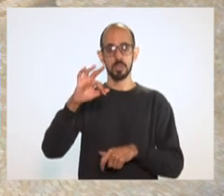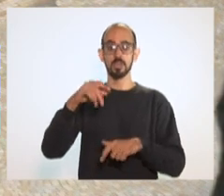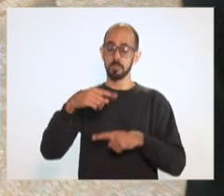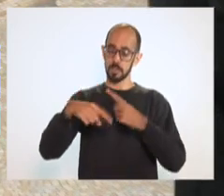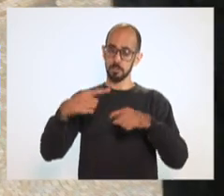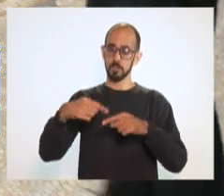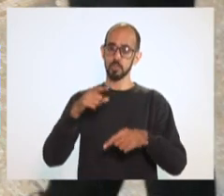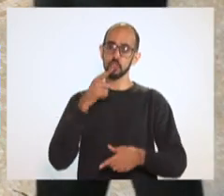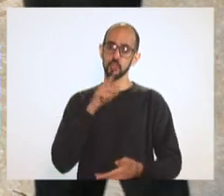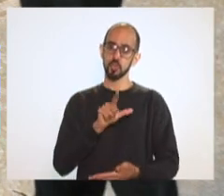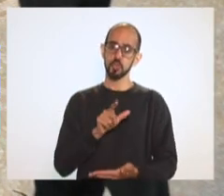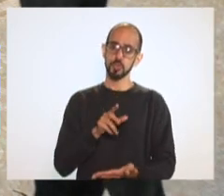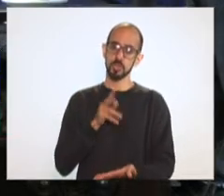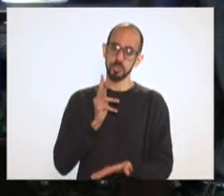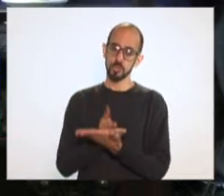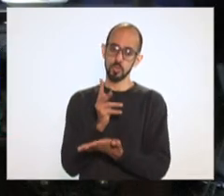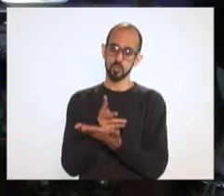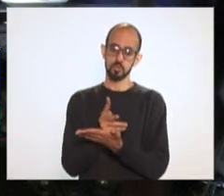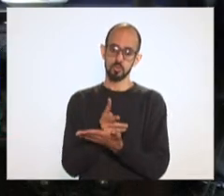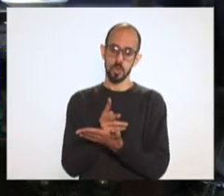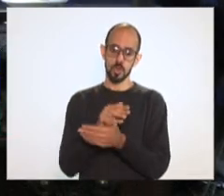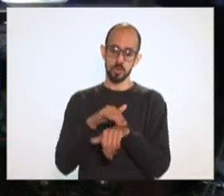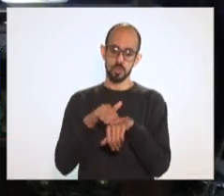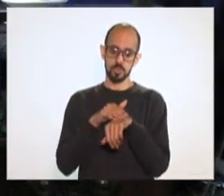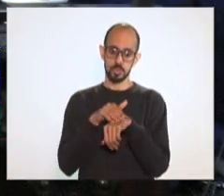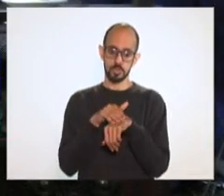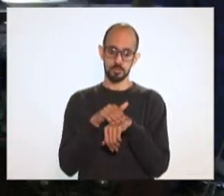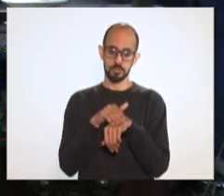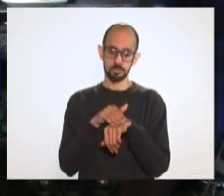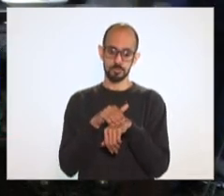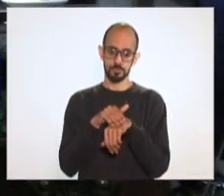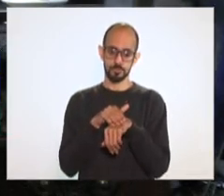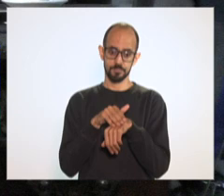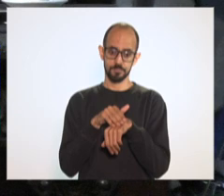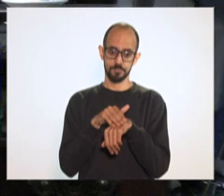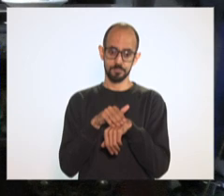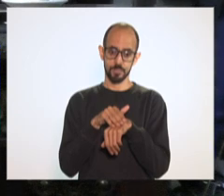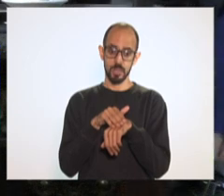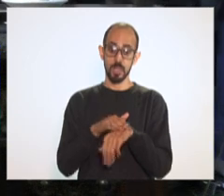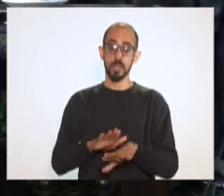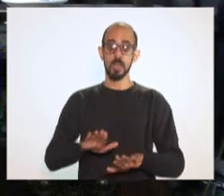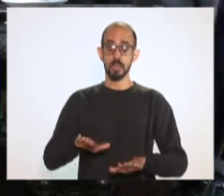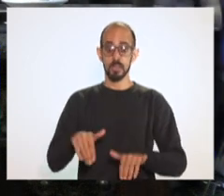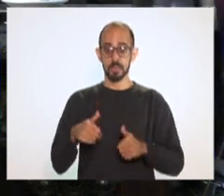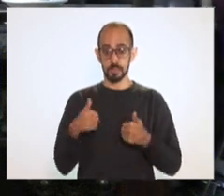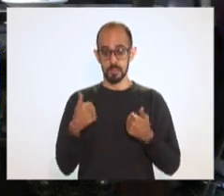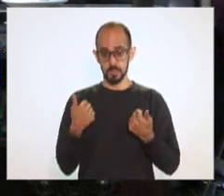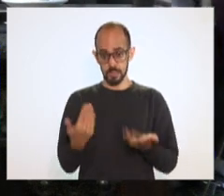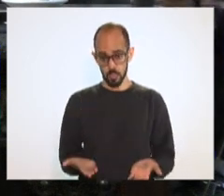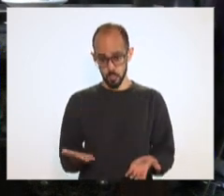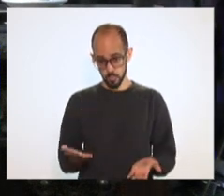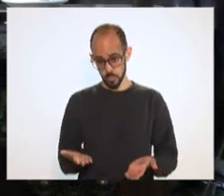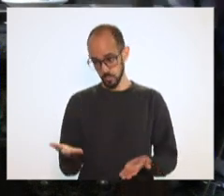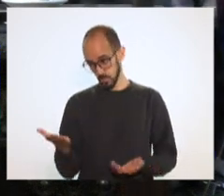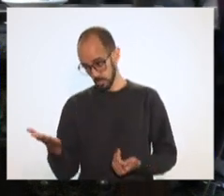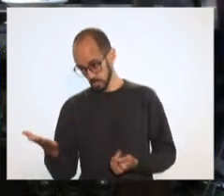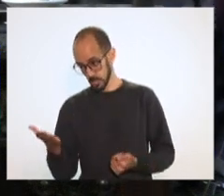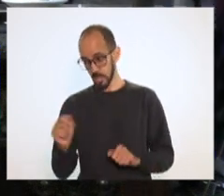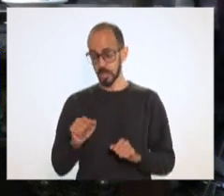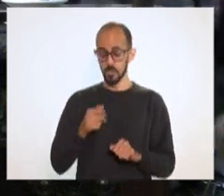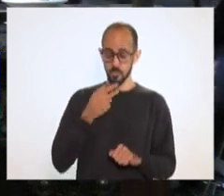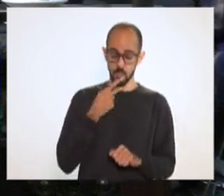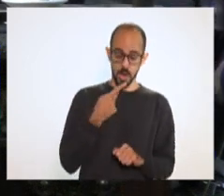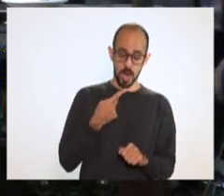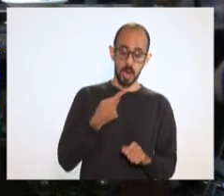continuidade ao debate da mesma. Mais que o que a vossa excelência coloca é que vai estar em julgamento na